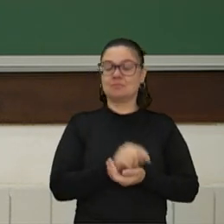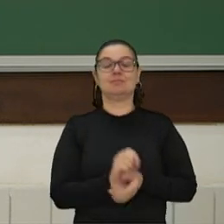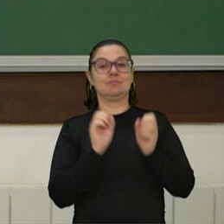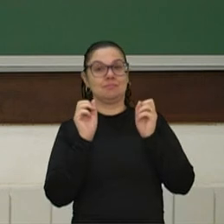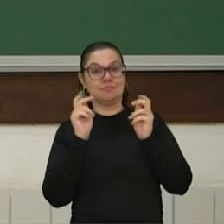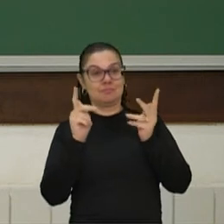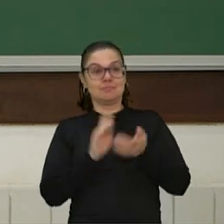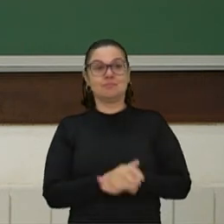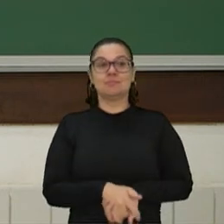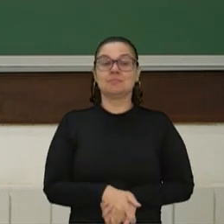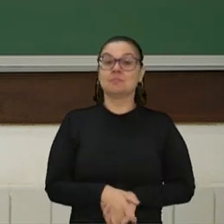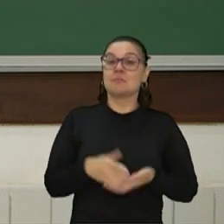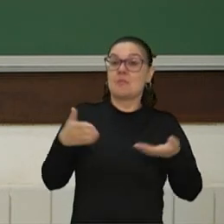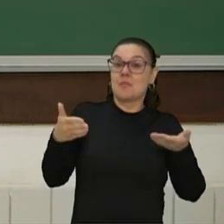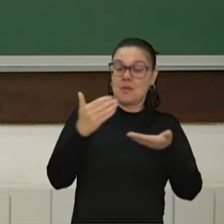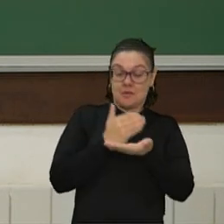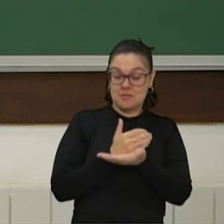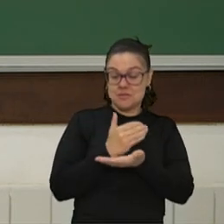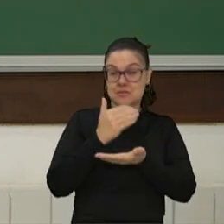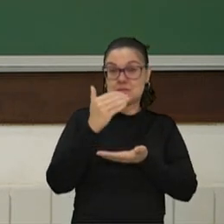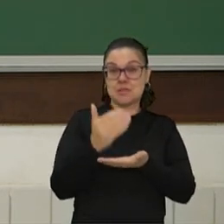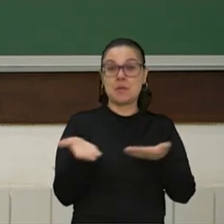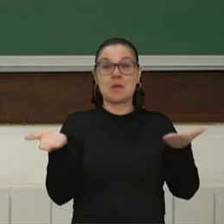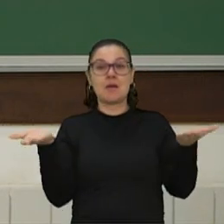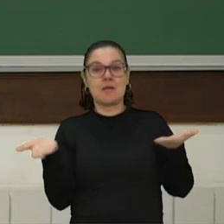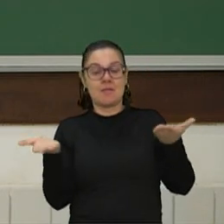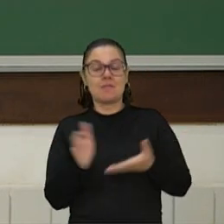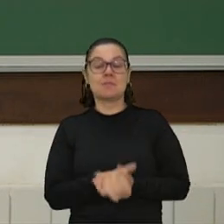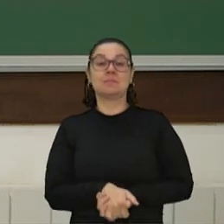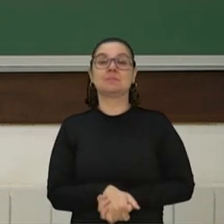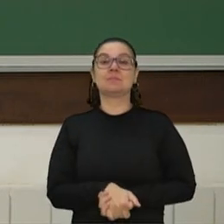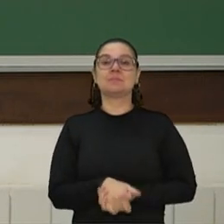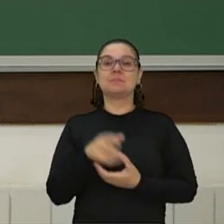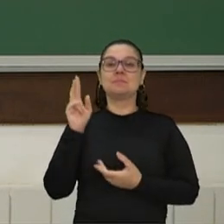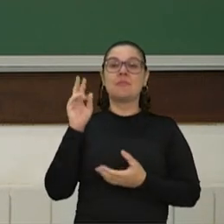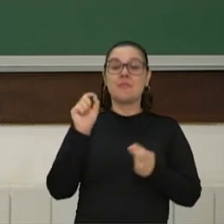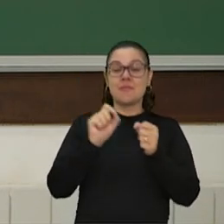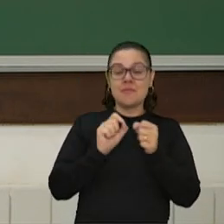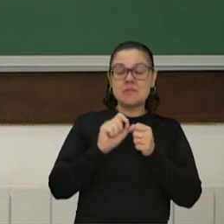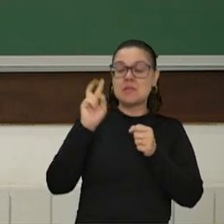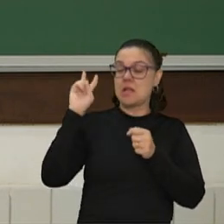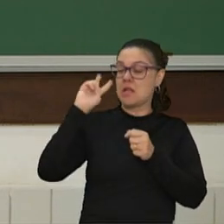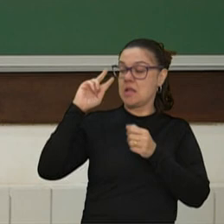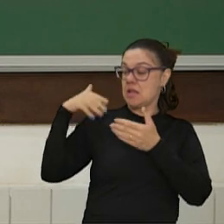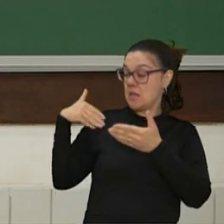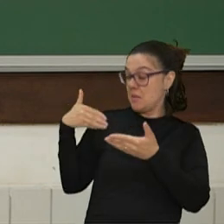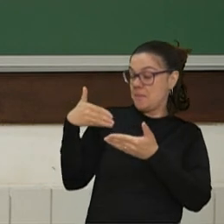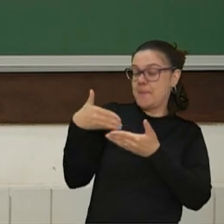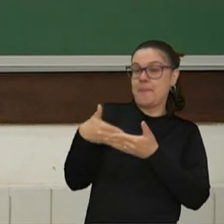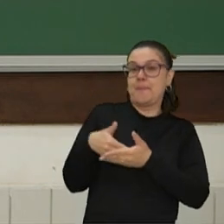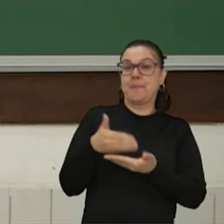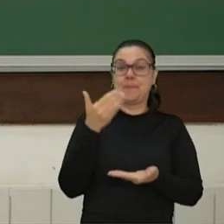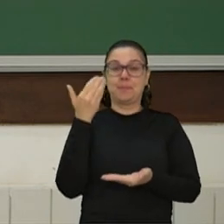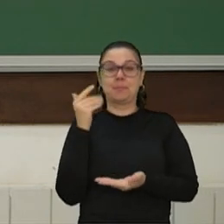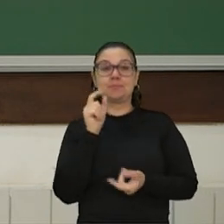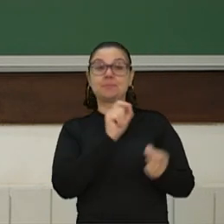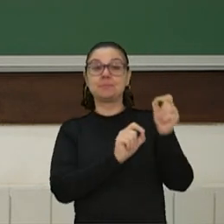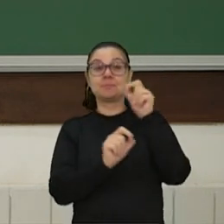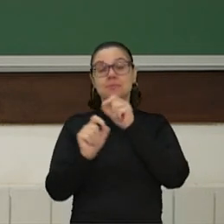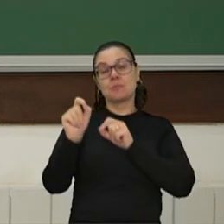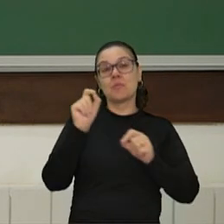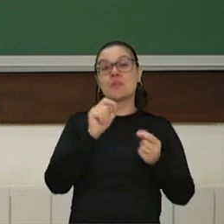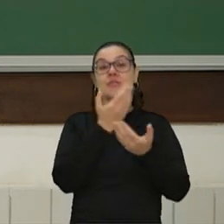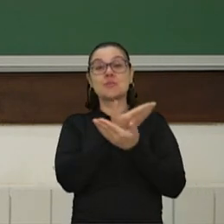ok? Como sempre, nós vamos começar essa aula revisando um pouquinho da aula passada. Vamos relembrar